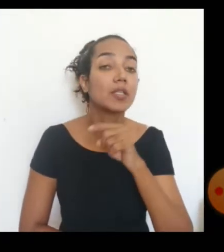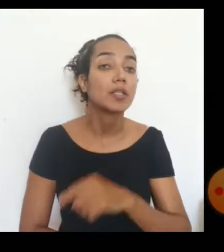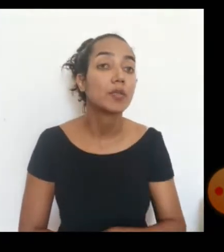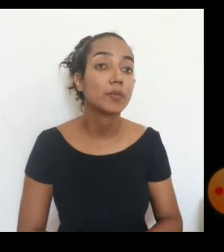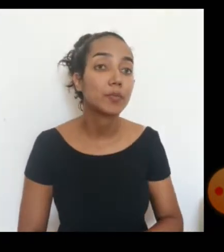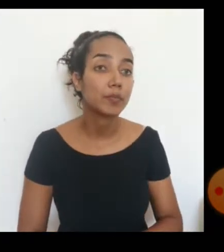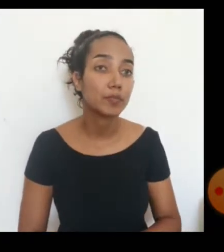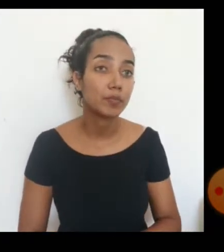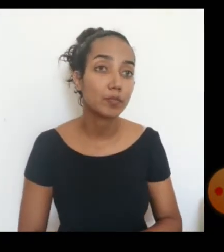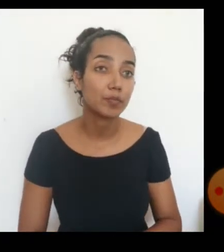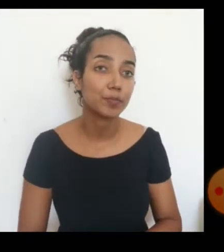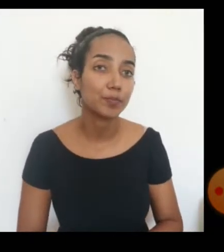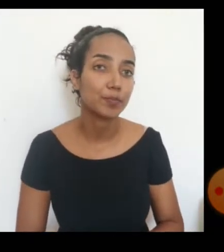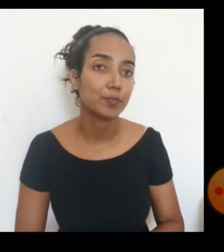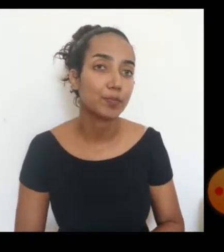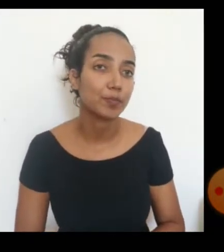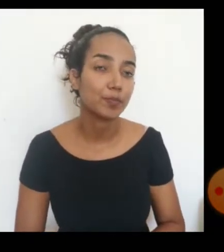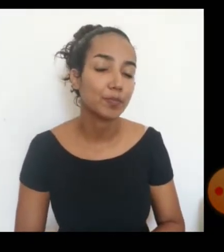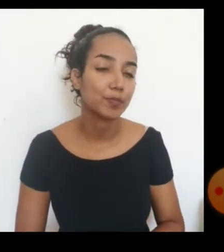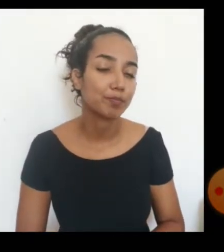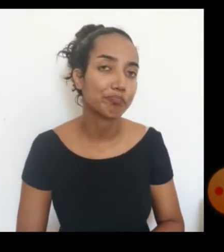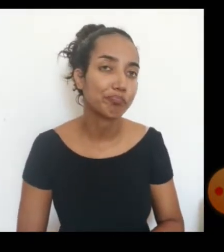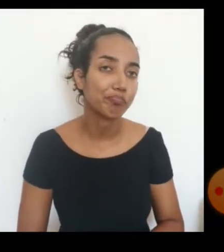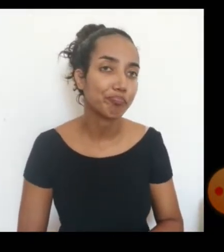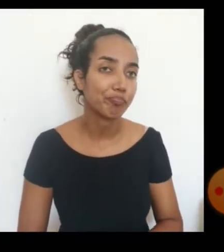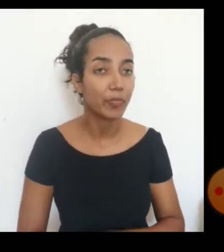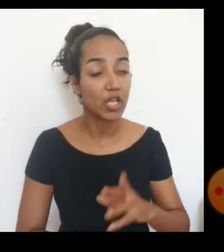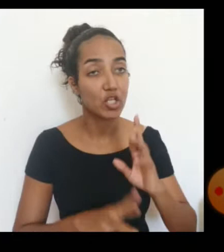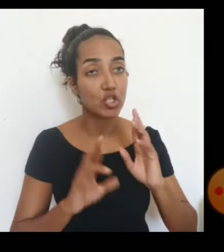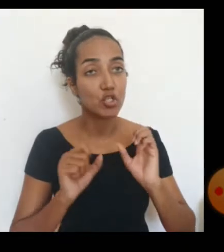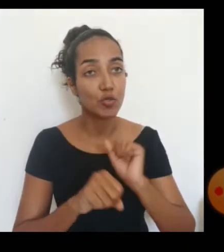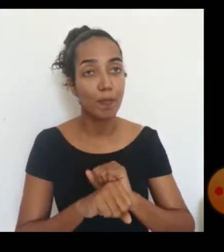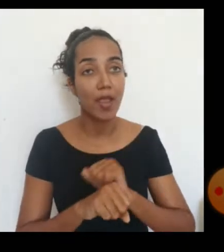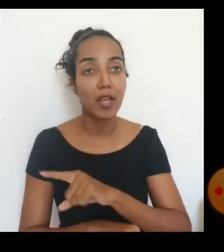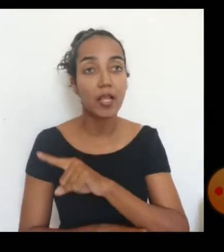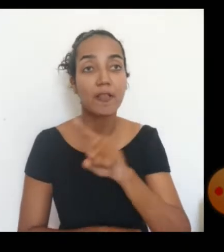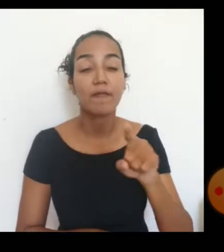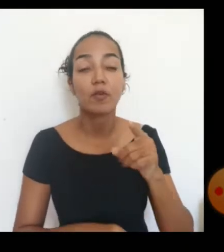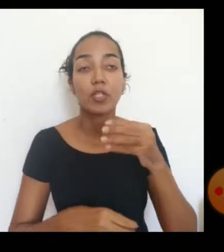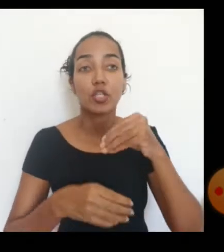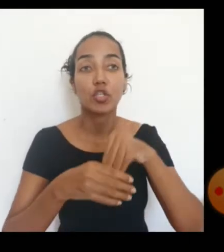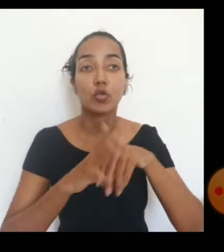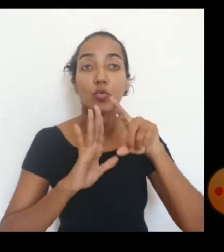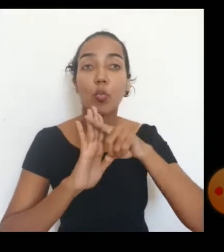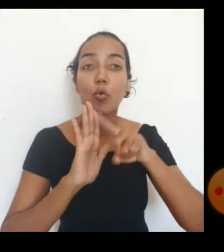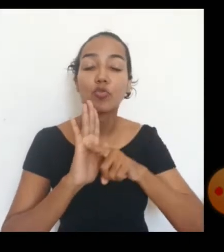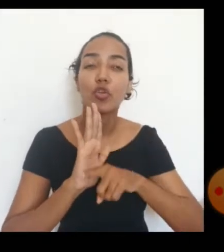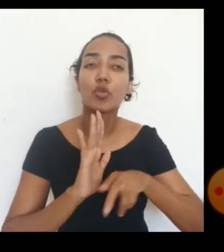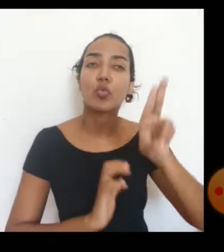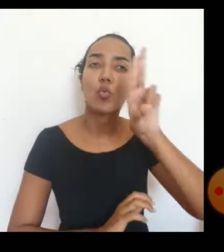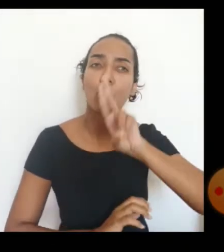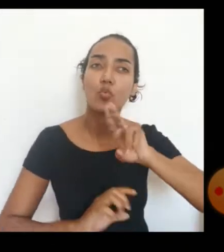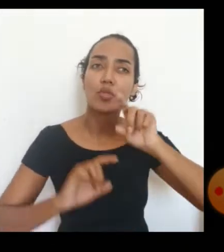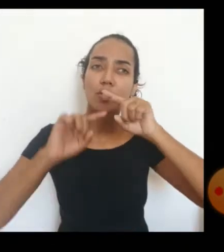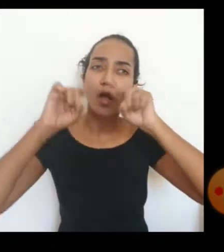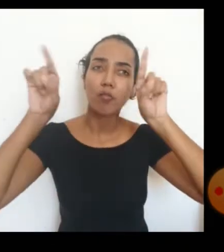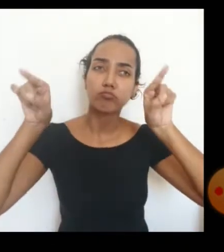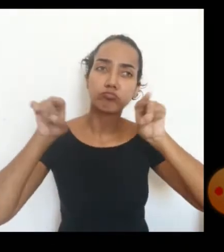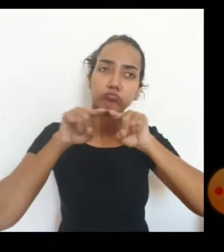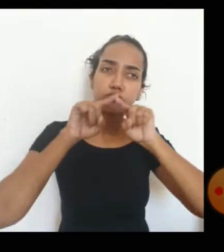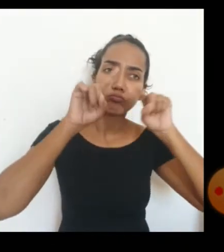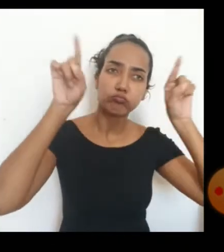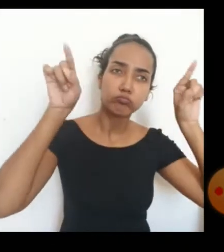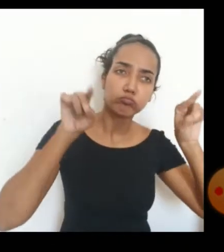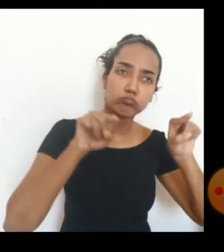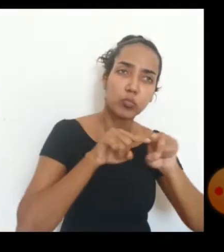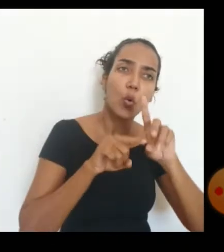vocês, durante o projeto, construam um diagrama de classes como forma de documentar o projeto, de dar uma visão geral das entidades que esse projeto